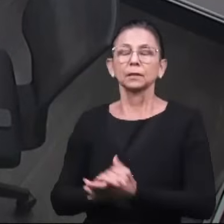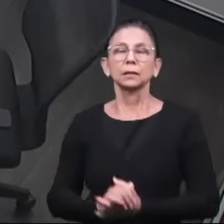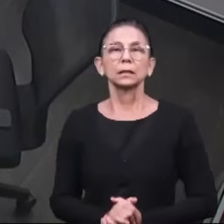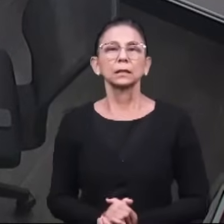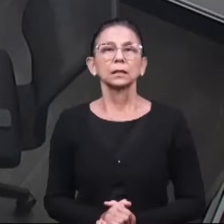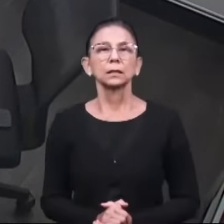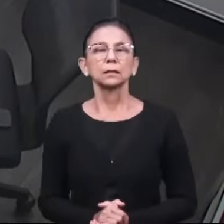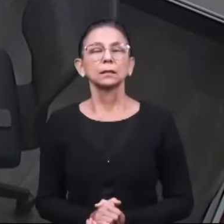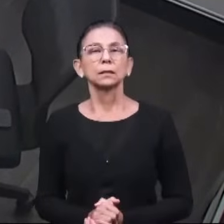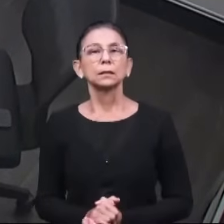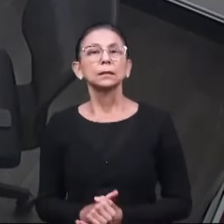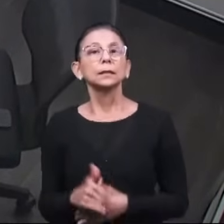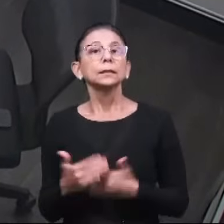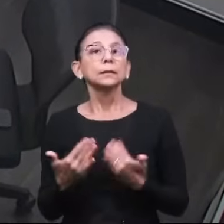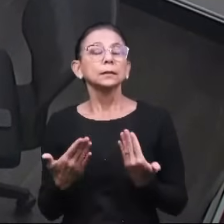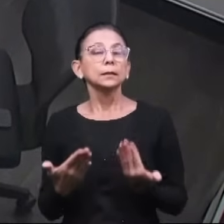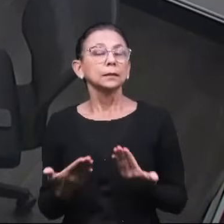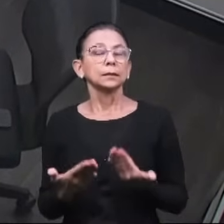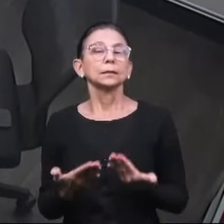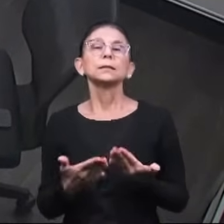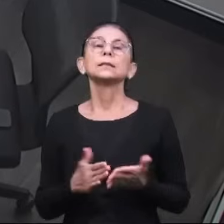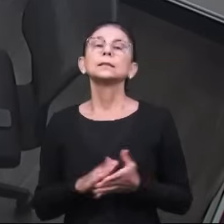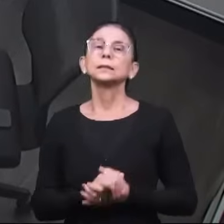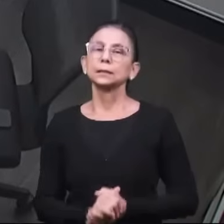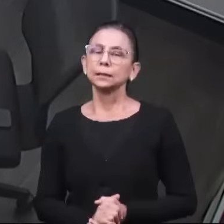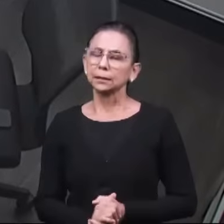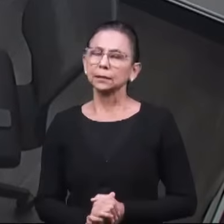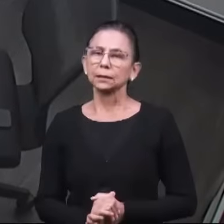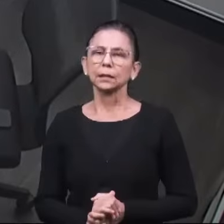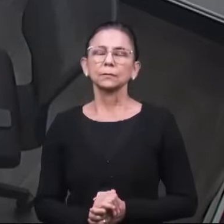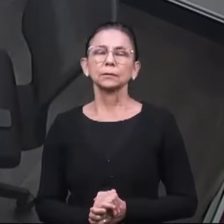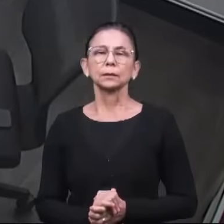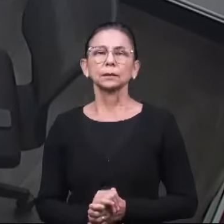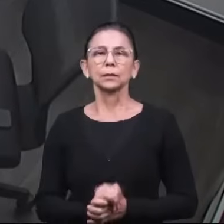lança, ele que estava ali no combate.